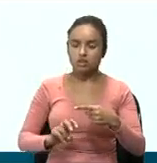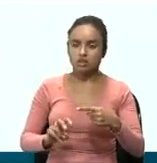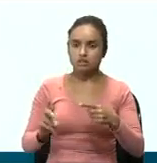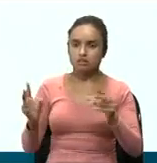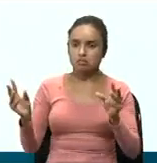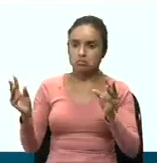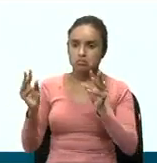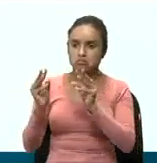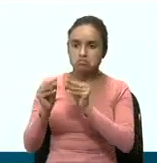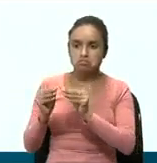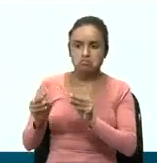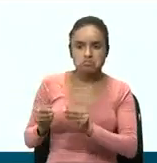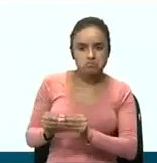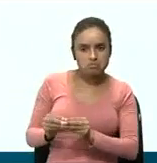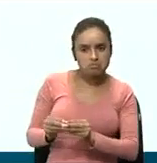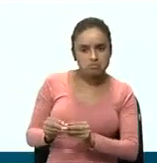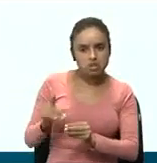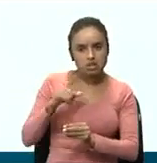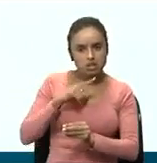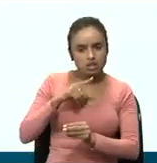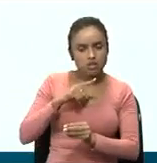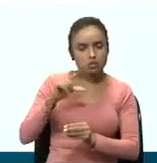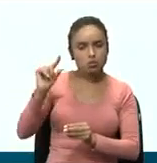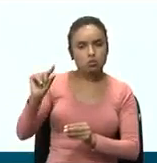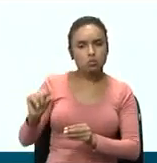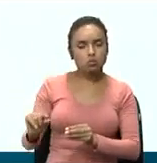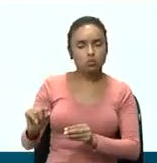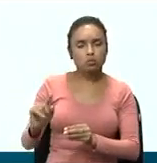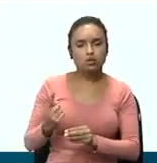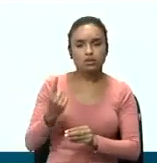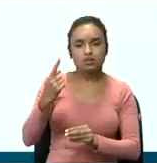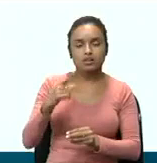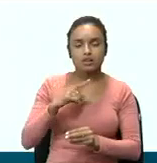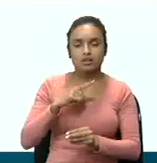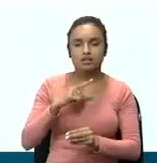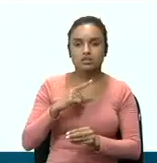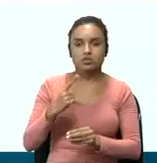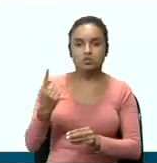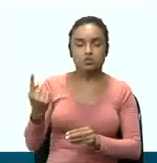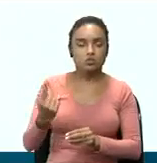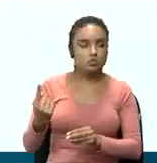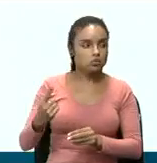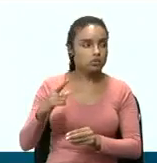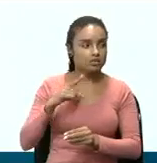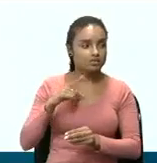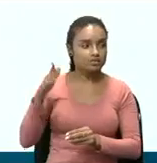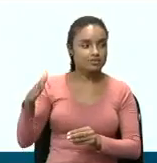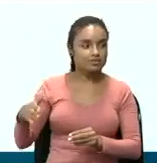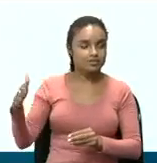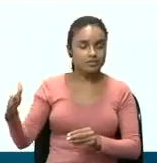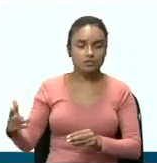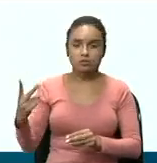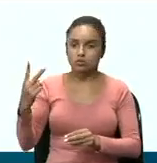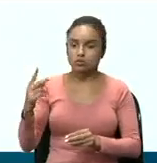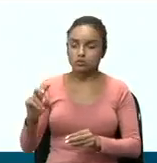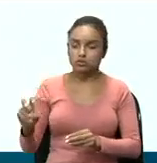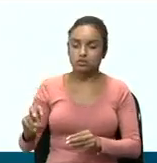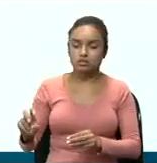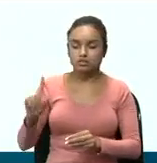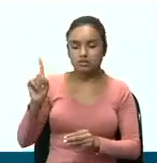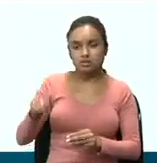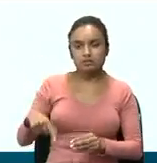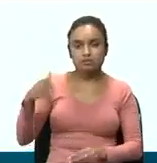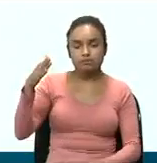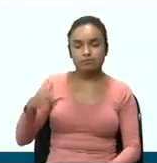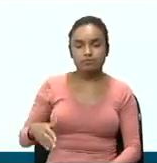com esses dados, com 1 e 2/5 o termo geral? Ainda não. Então, eu vou trabalhar com n igual